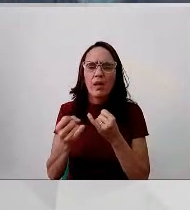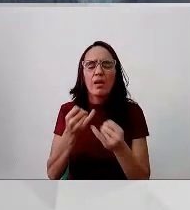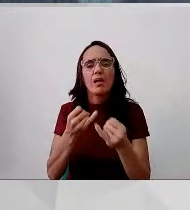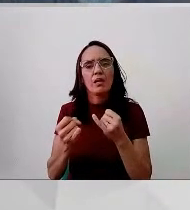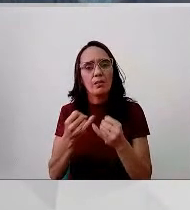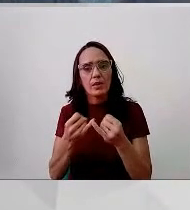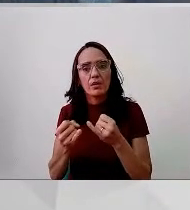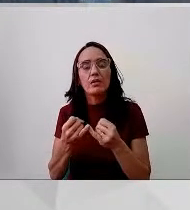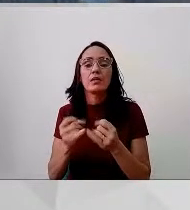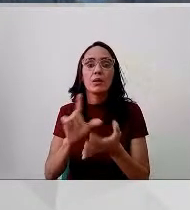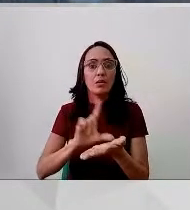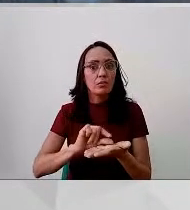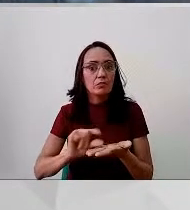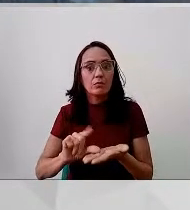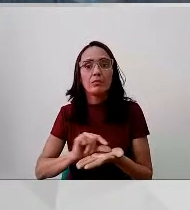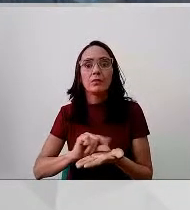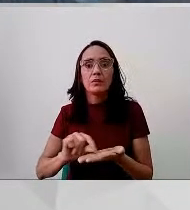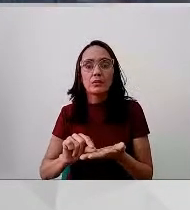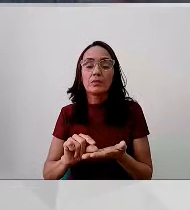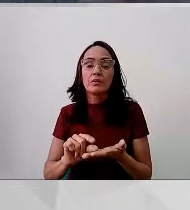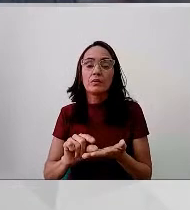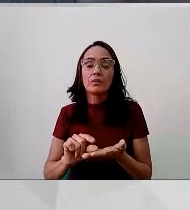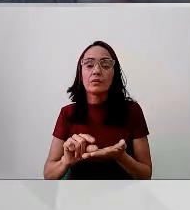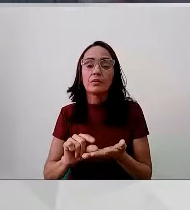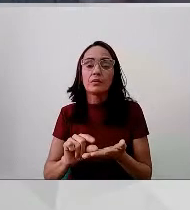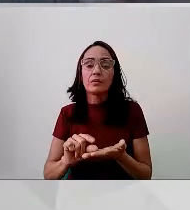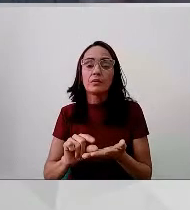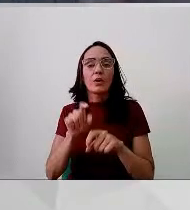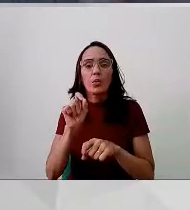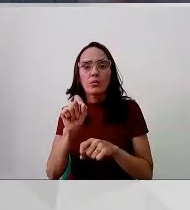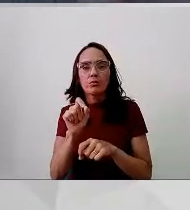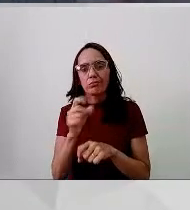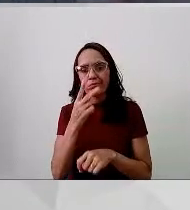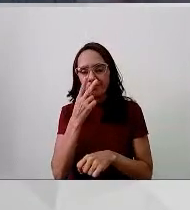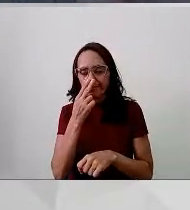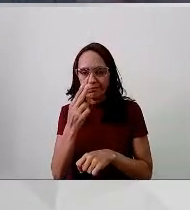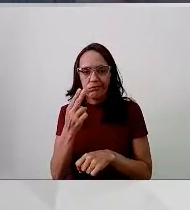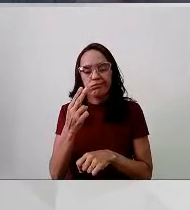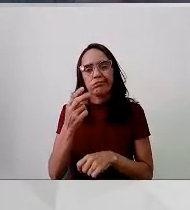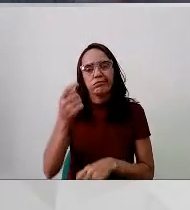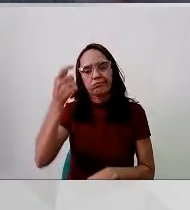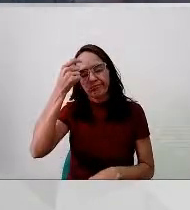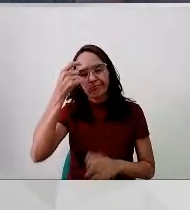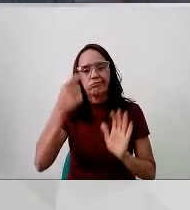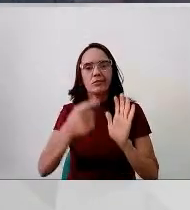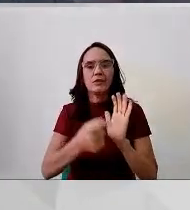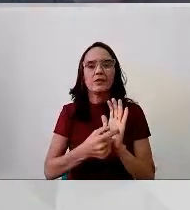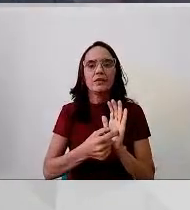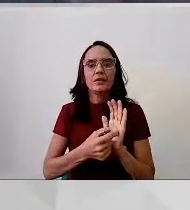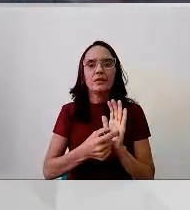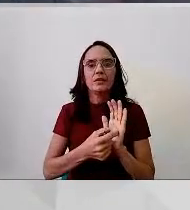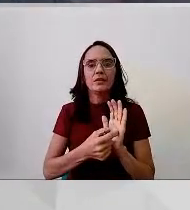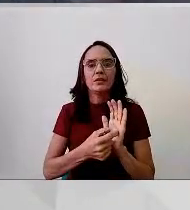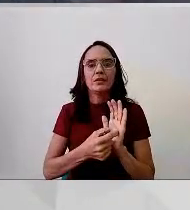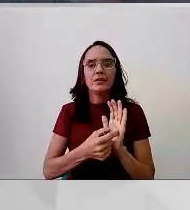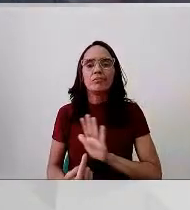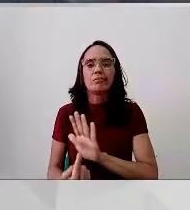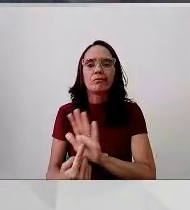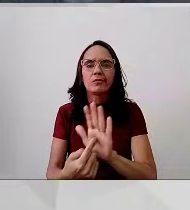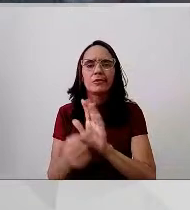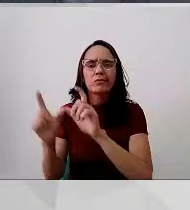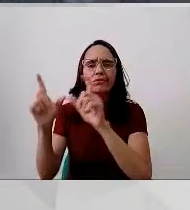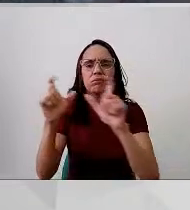era a área de inteligência artificial. Aí a foto do pessoal lá que estava lá, são